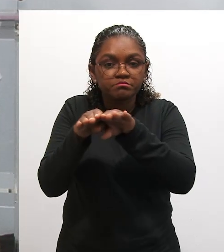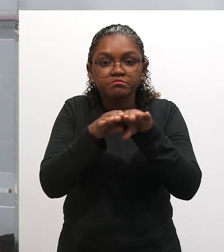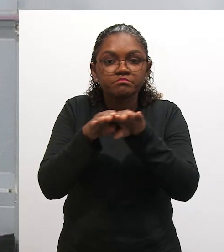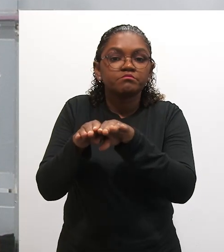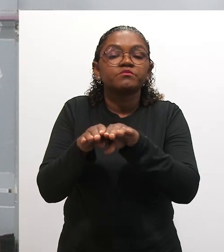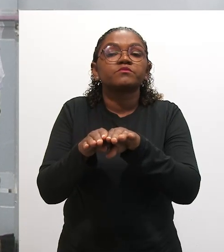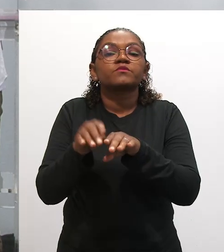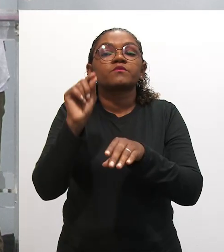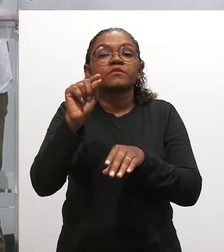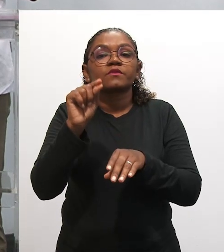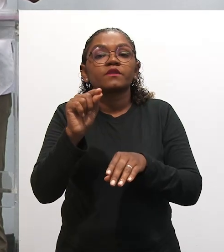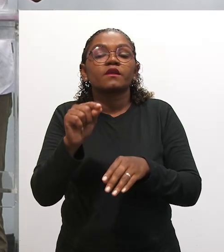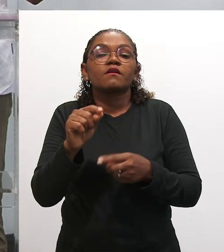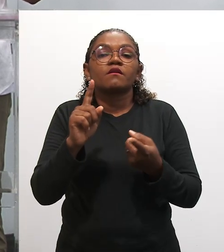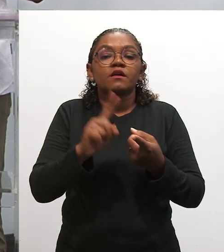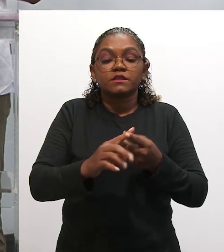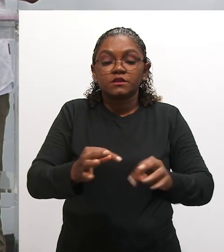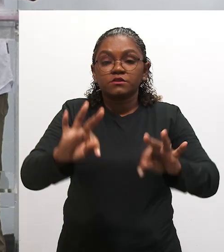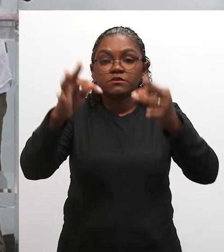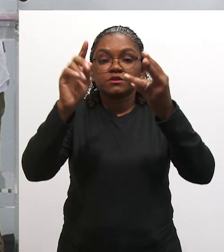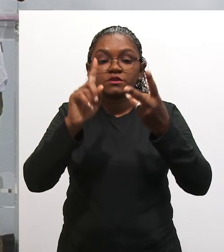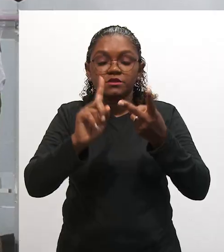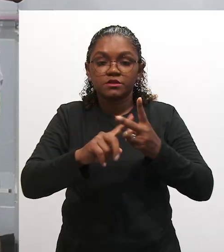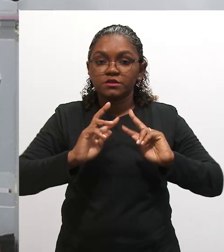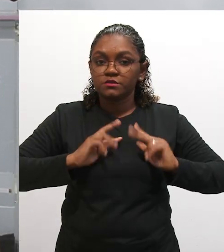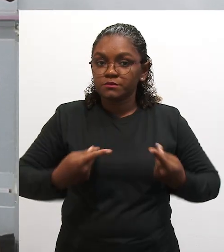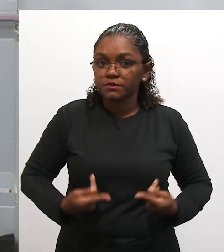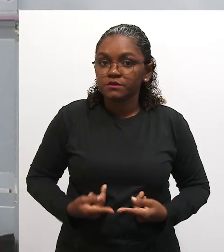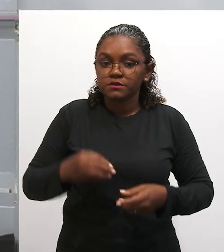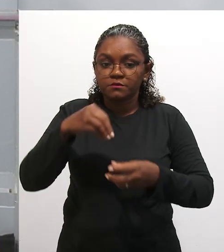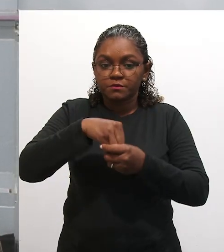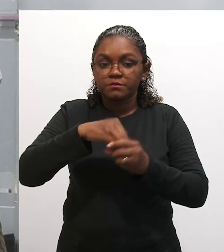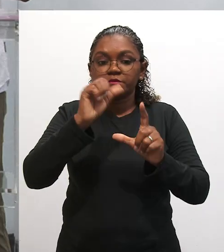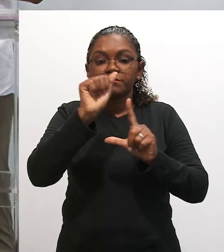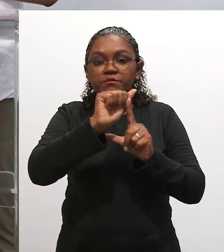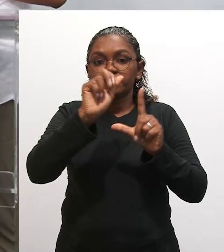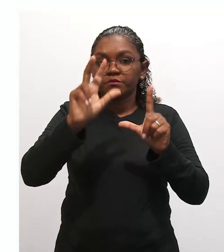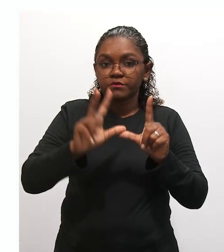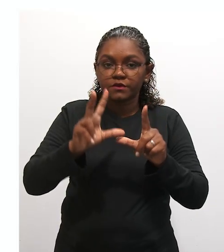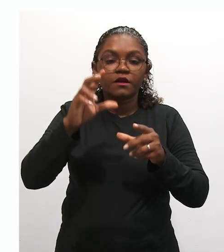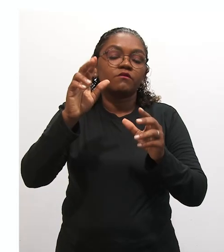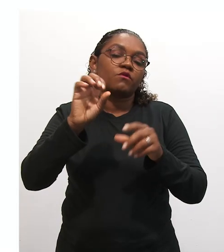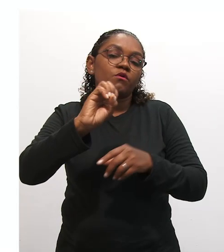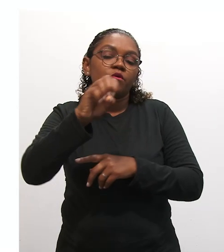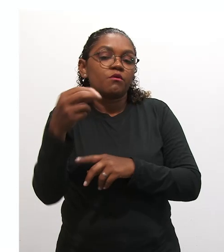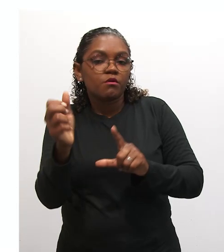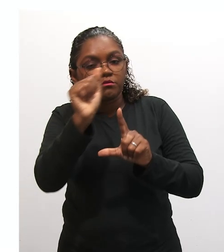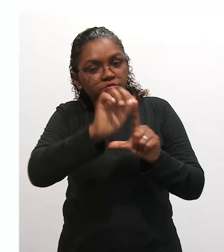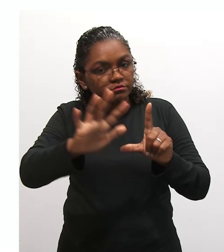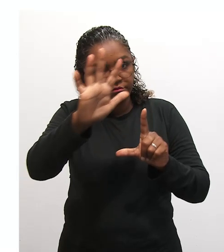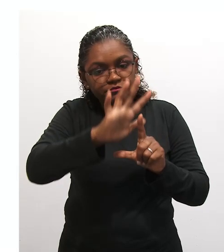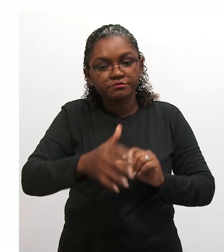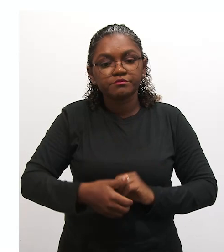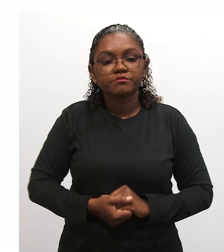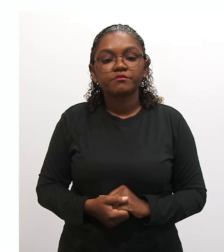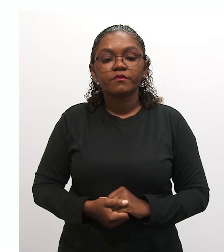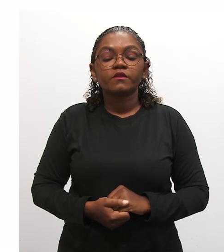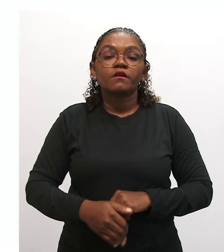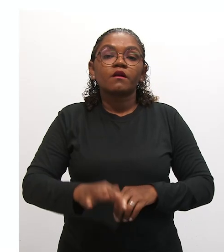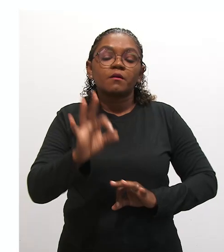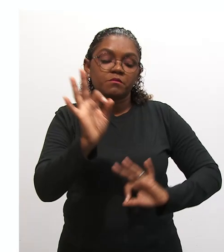equilíbrio entre a tecnologia e a humanização dentro desse ambiente virtual. Planejamentos